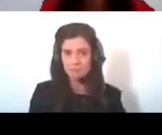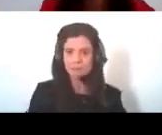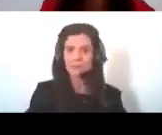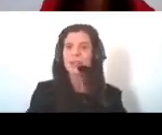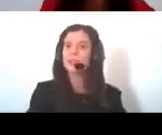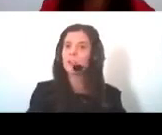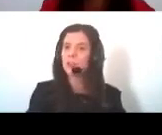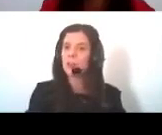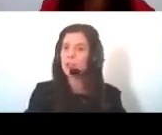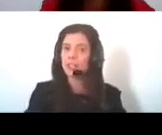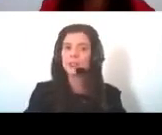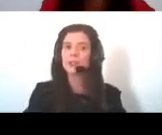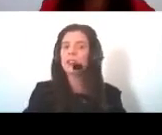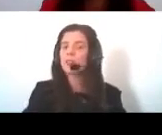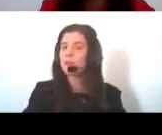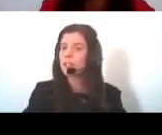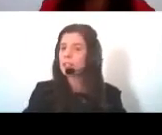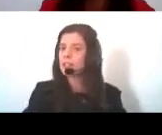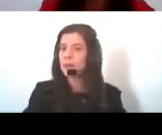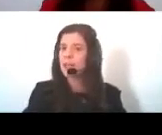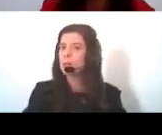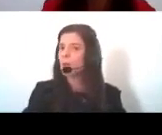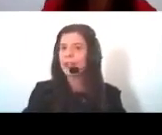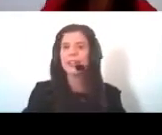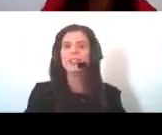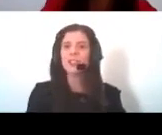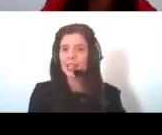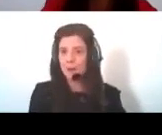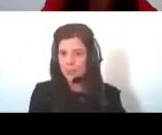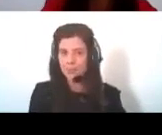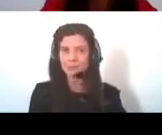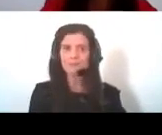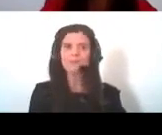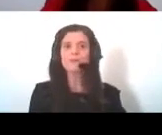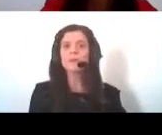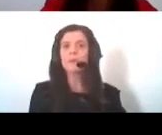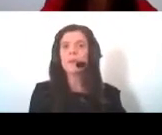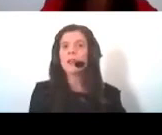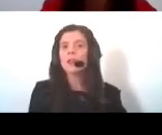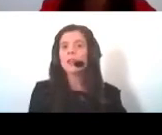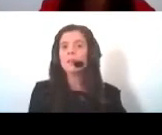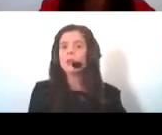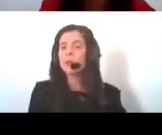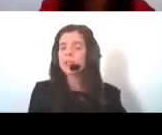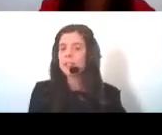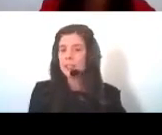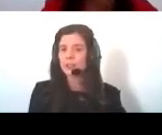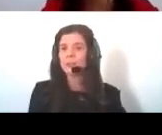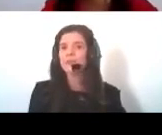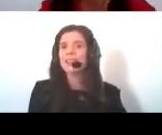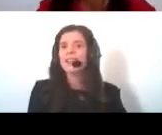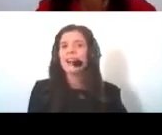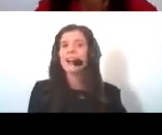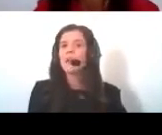Daí vocês podem pedir isso via e-mail para o RH e a gente encaminha. que é muito